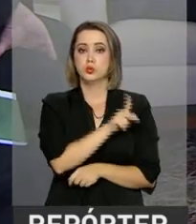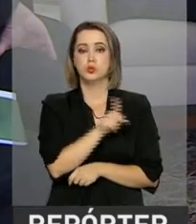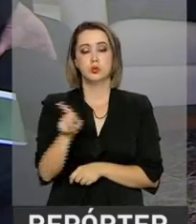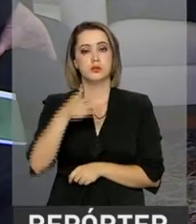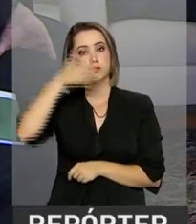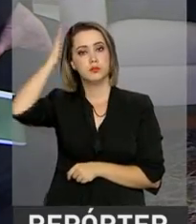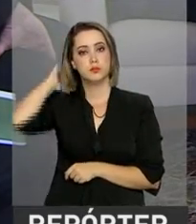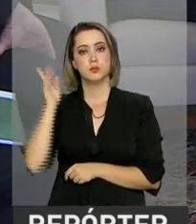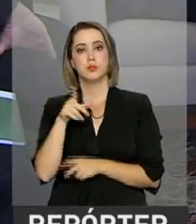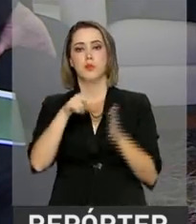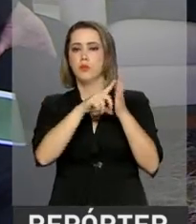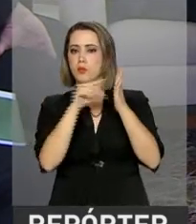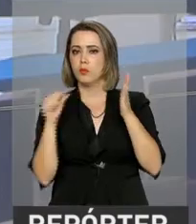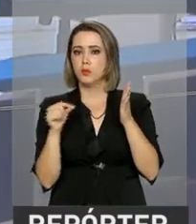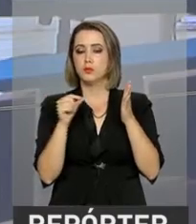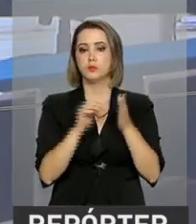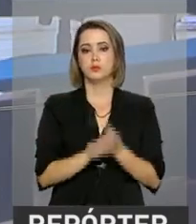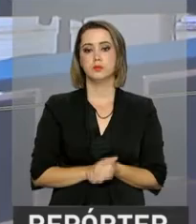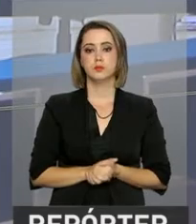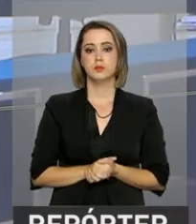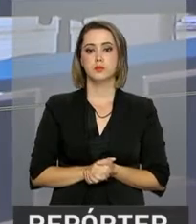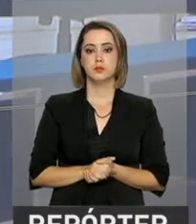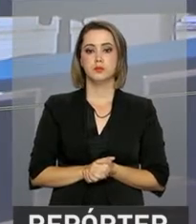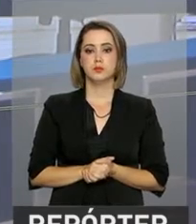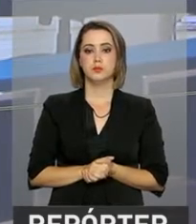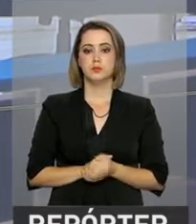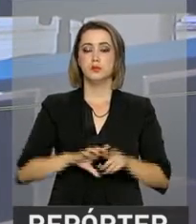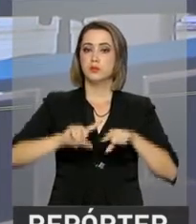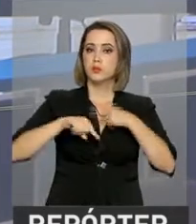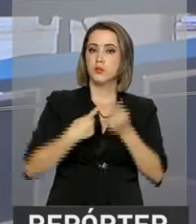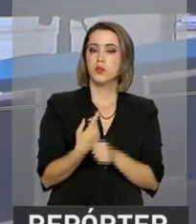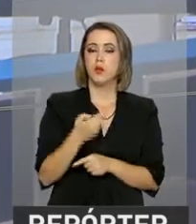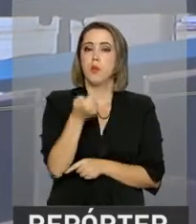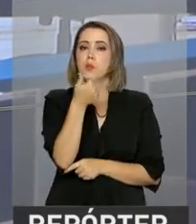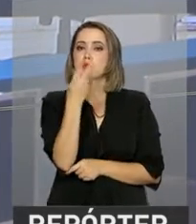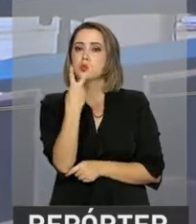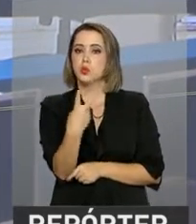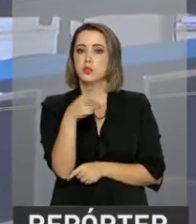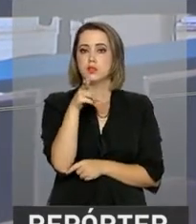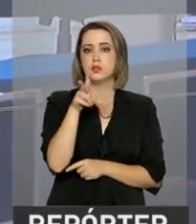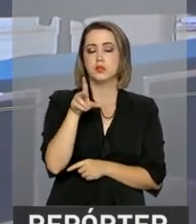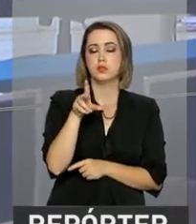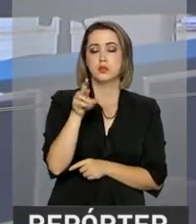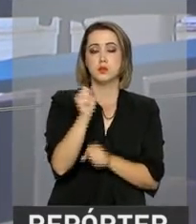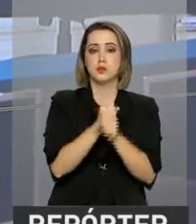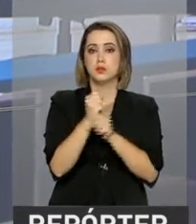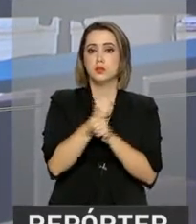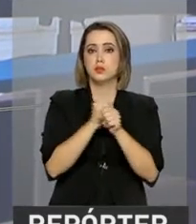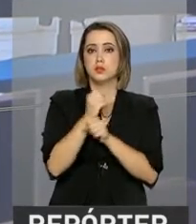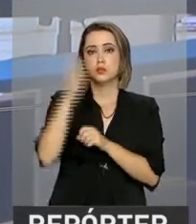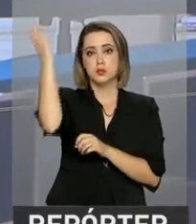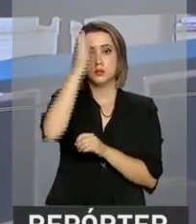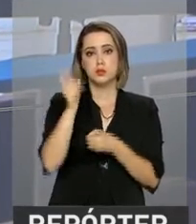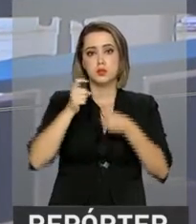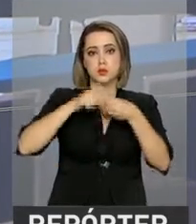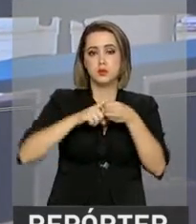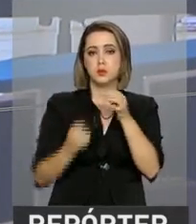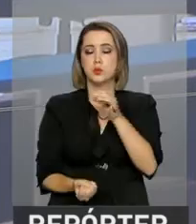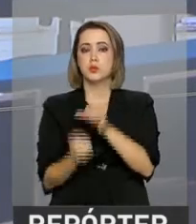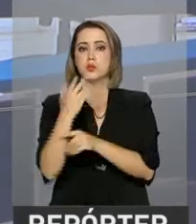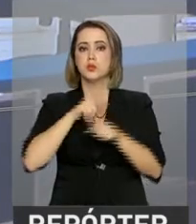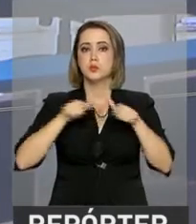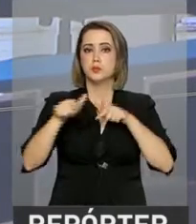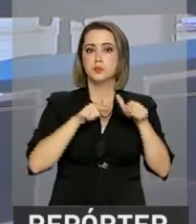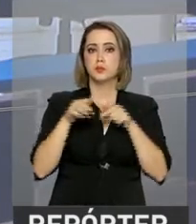no palácio do planalto depois de quase dois anos o brasil voltou a criar empregos em fevereiro as contratações